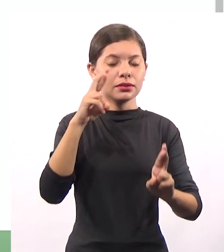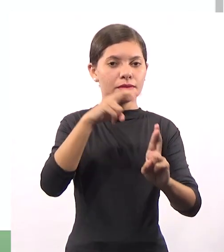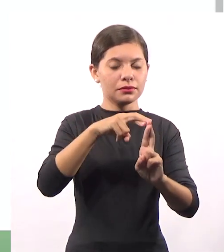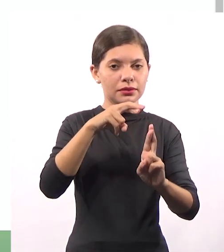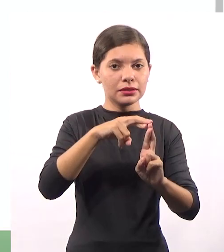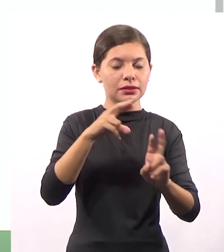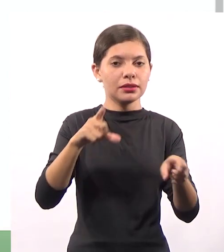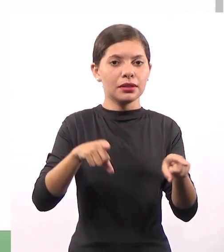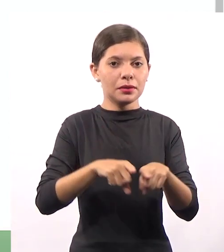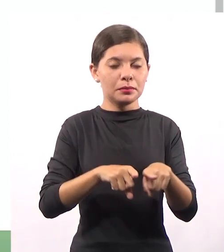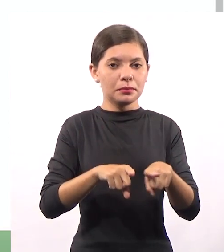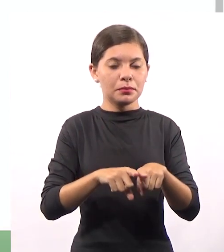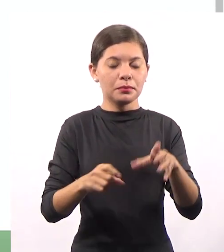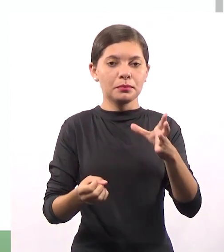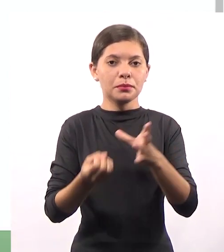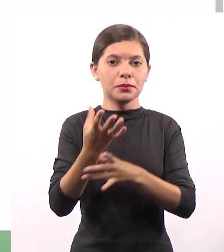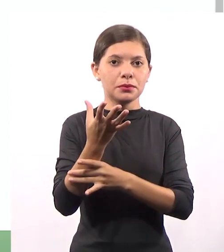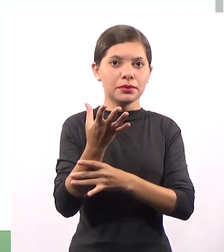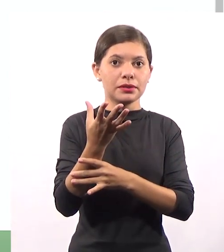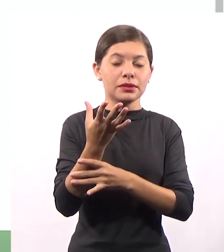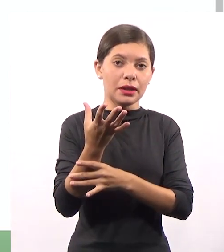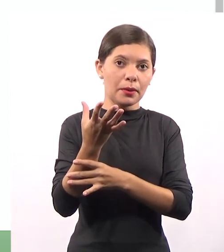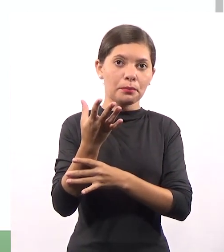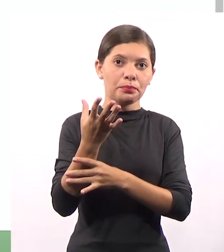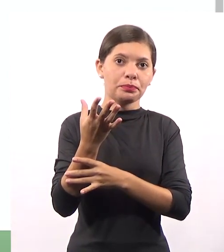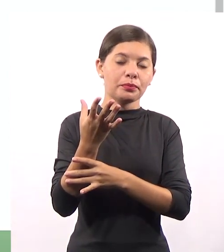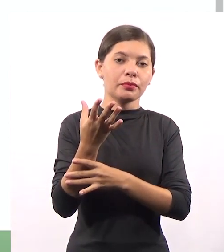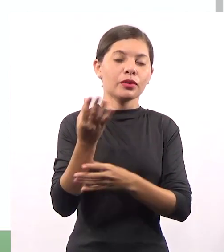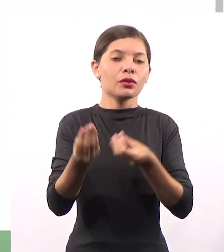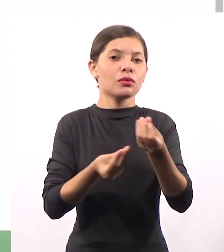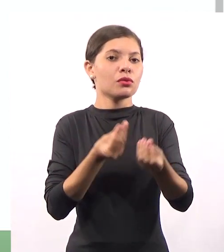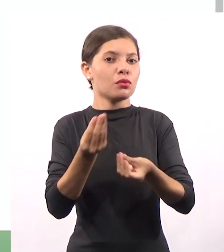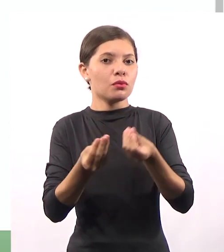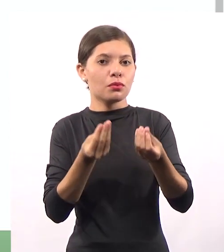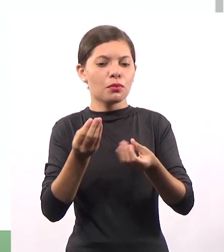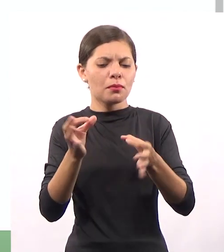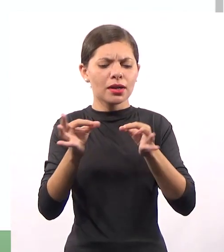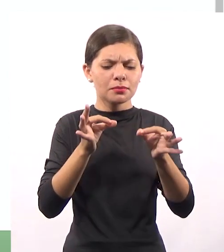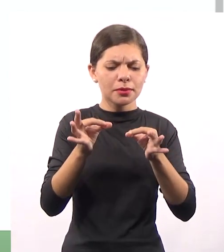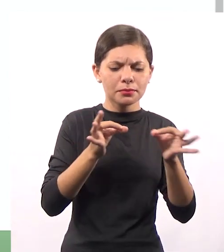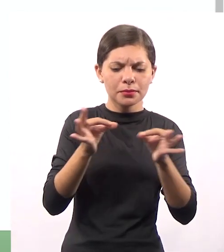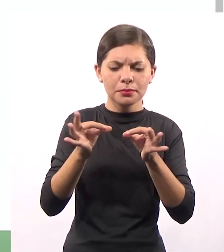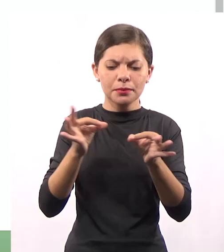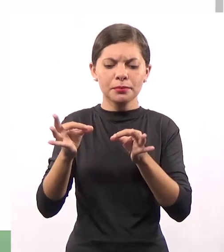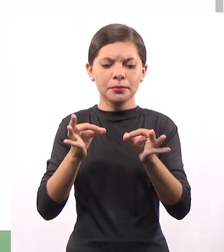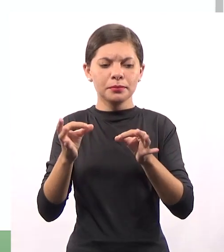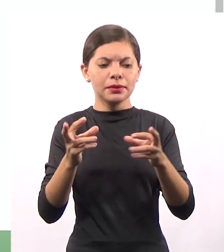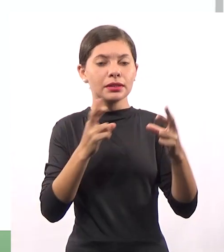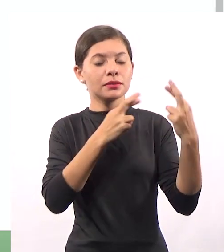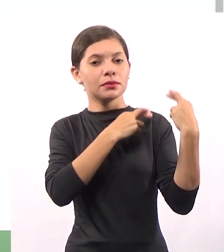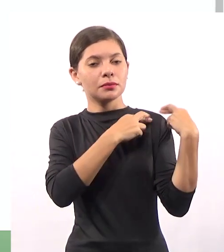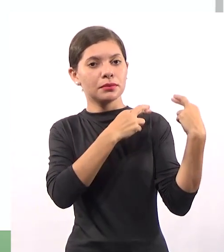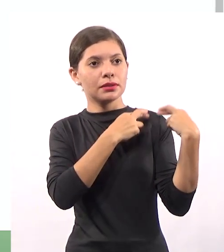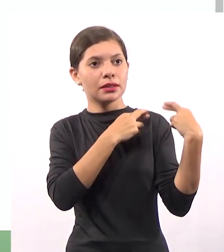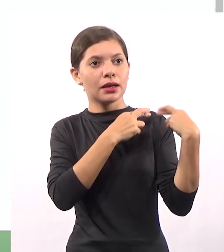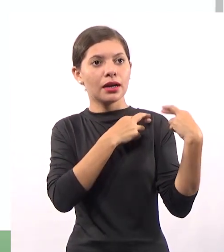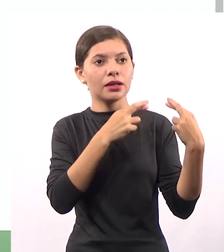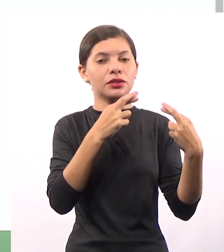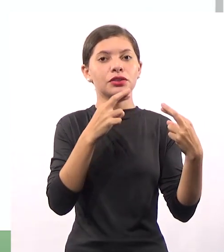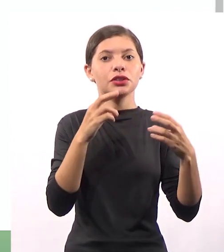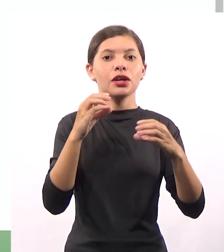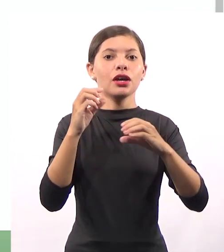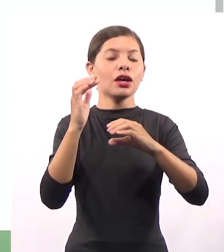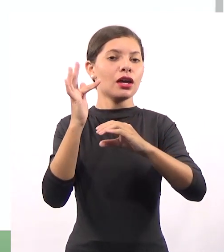essa referência também, então aí produzido pelo Leonardo Vale, de como se dá essa organização das responsabilidades,